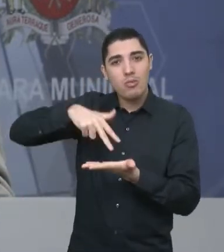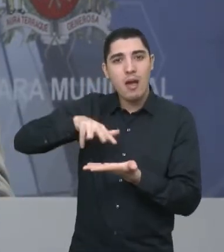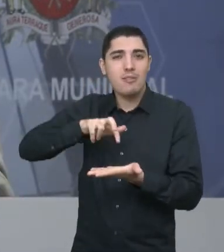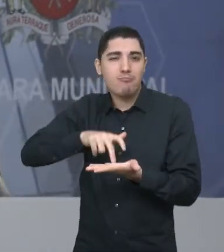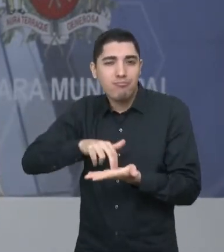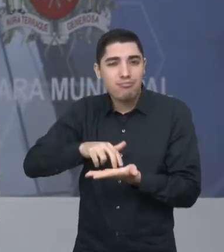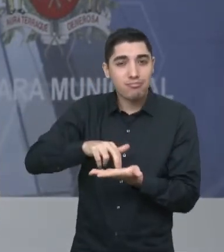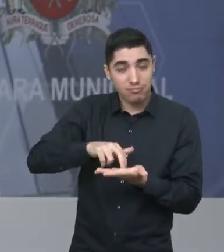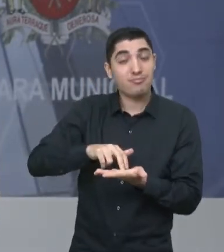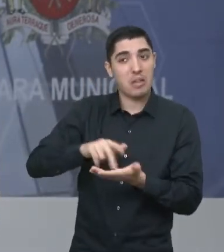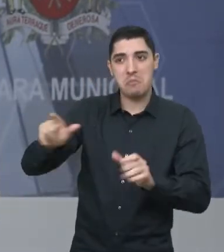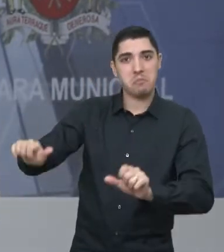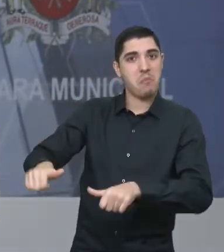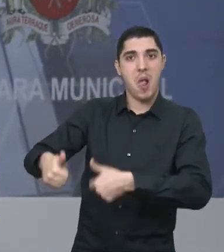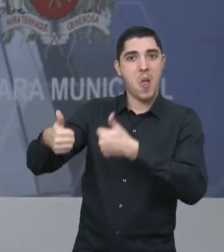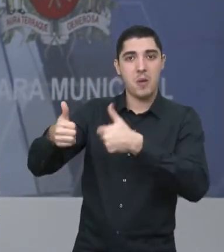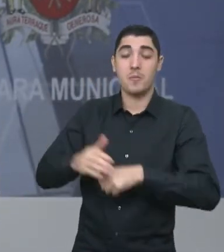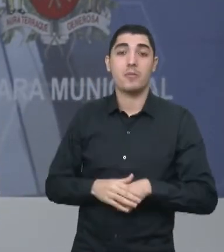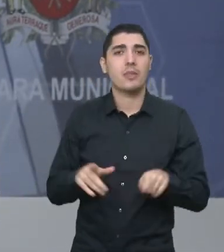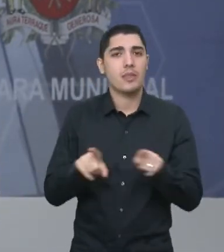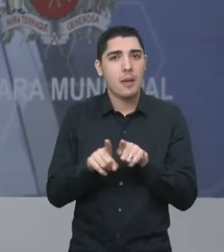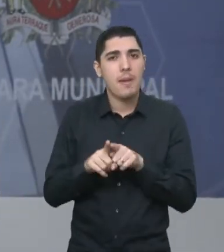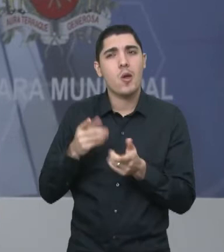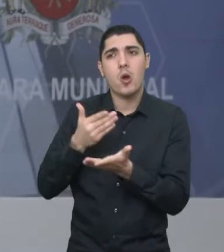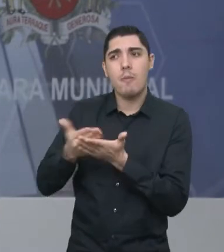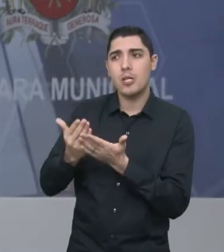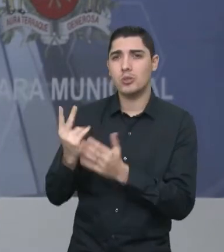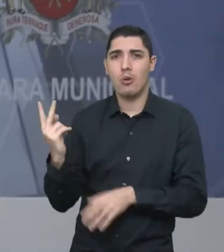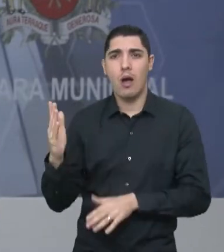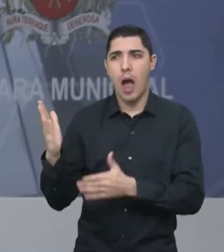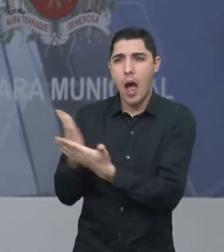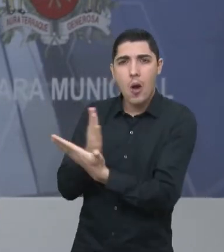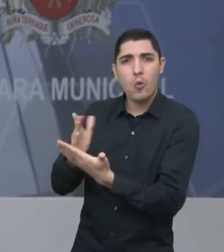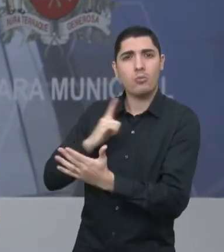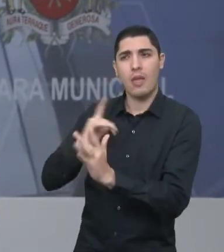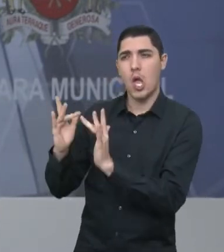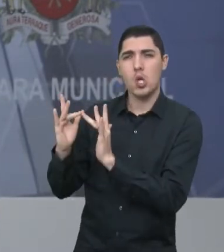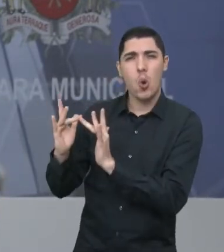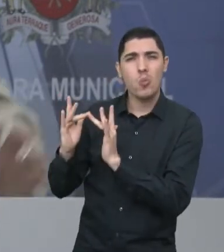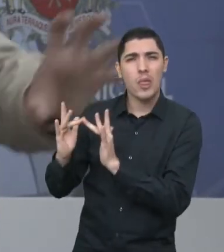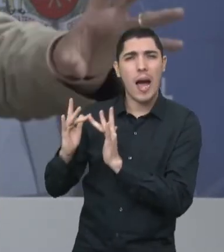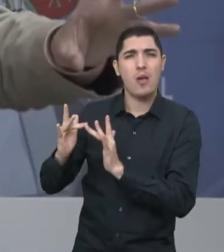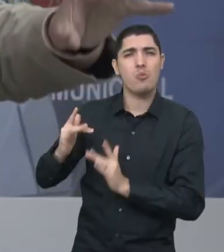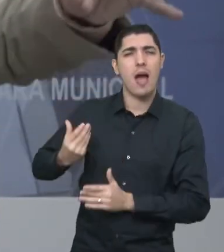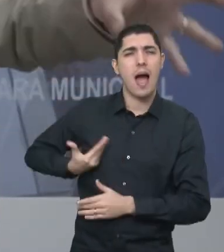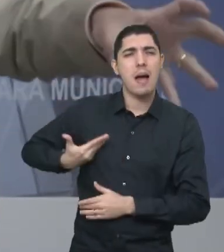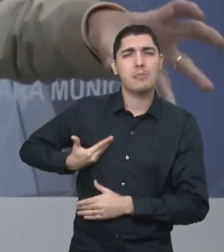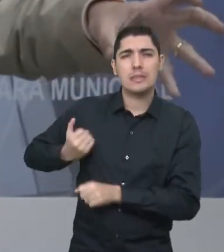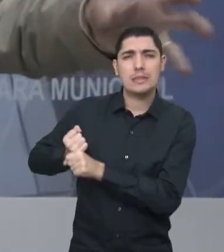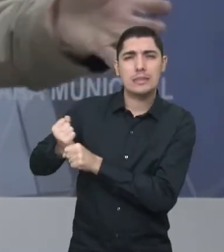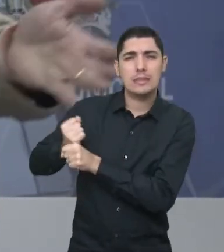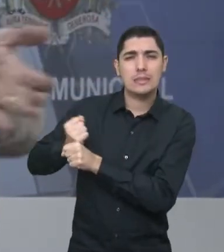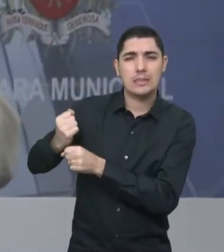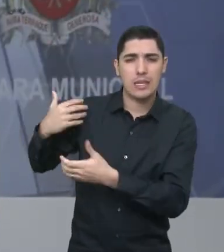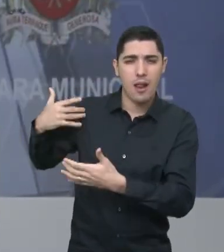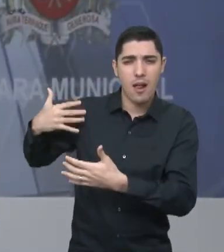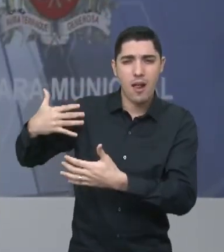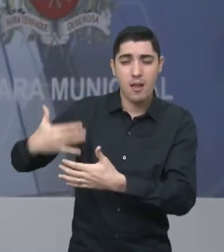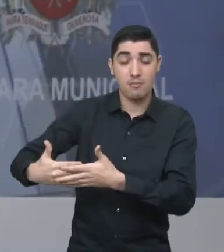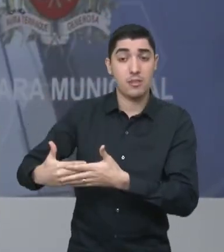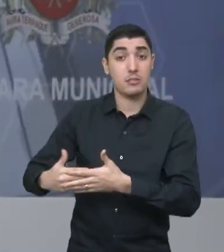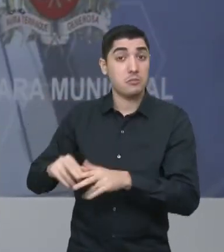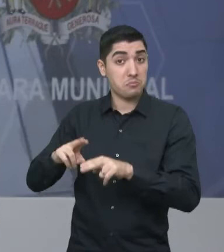sapateado. Ali também, amizades de longa data se fortaleceram ali, que pessoas que já faziam sapateado